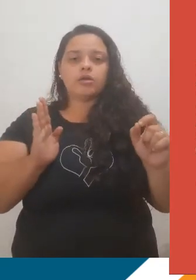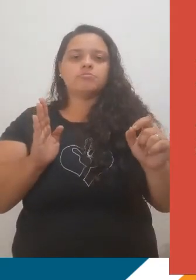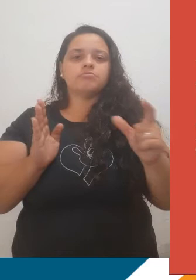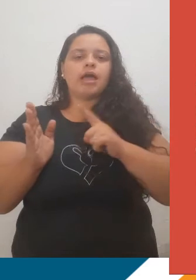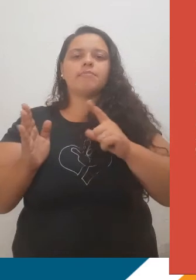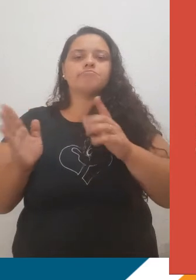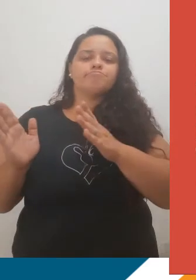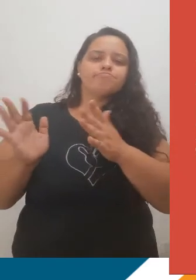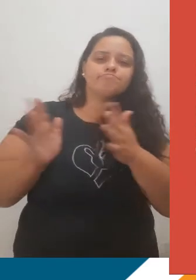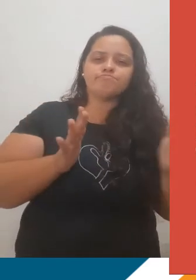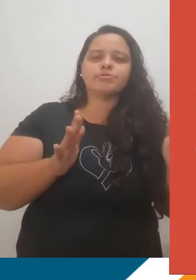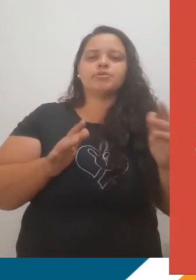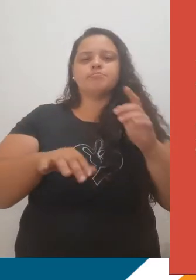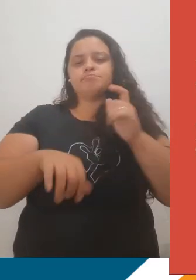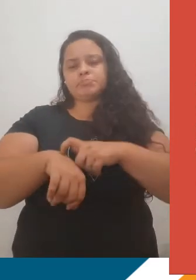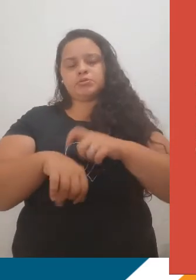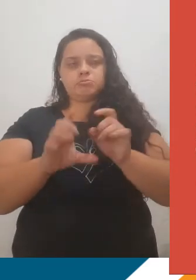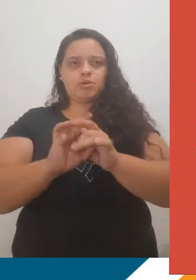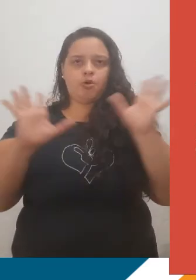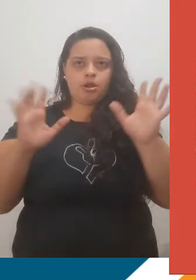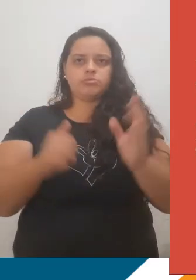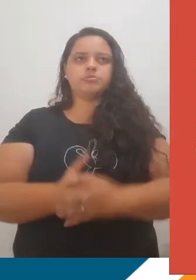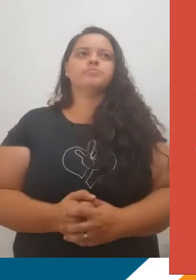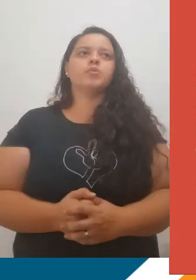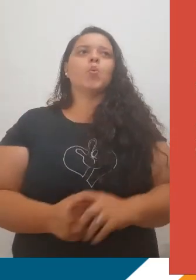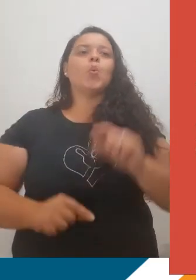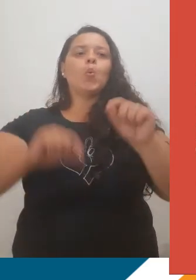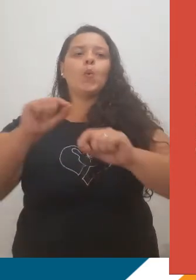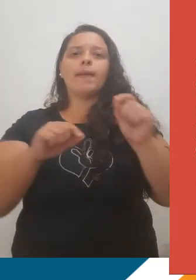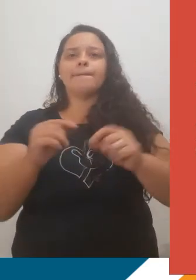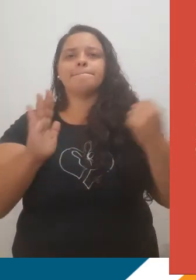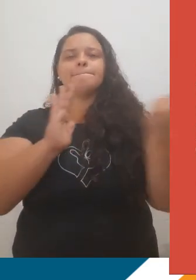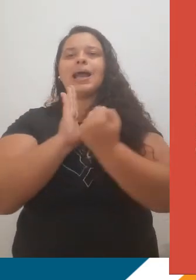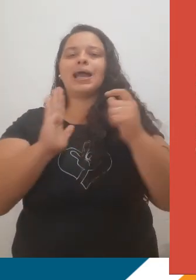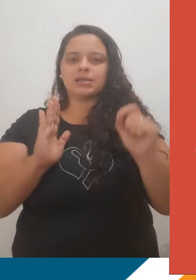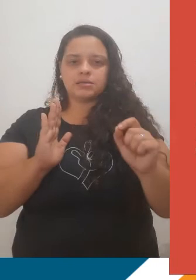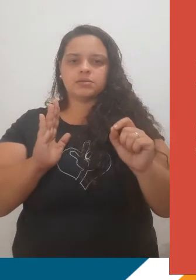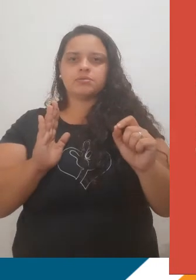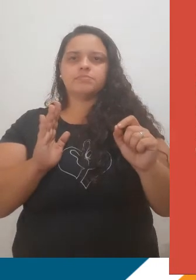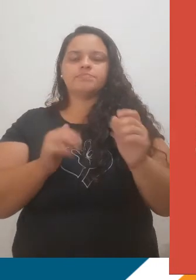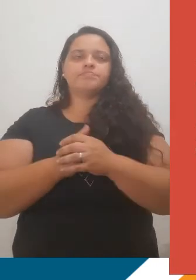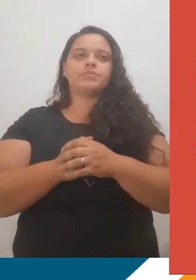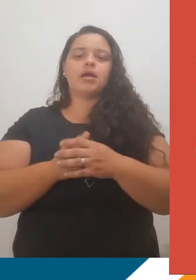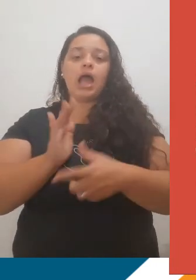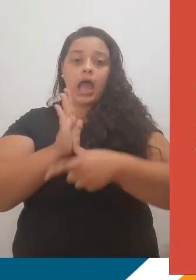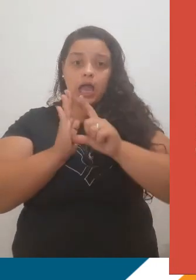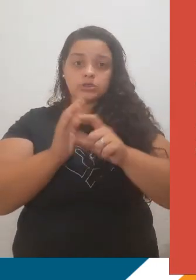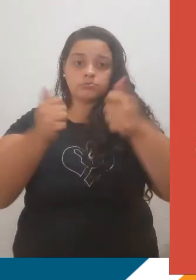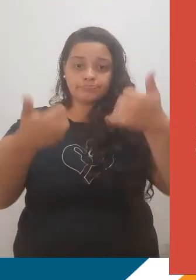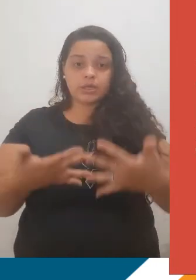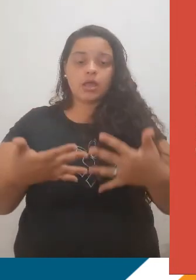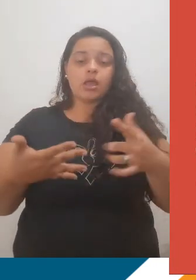esse período democrático. E vamos lá, o que marca, o que constrói esse período democrático? Como eu falei para vocês,